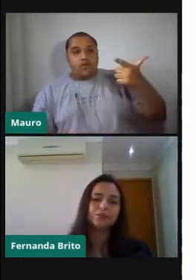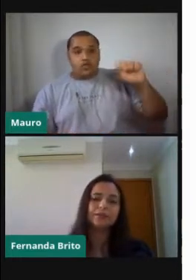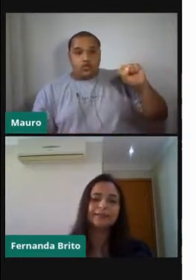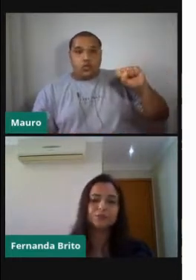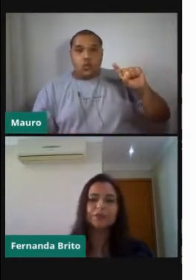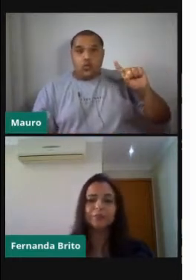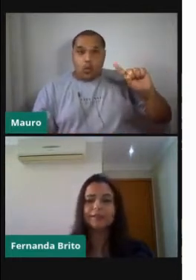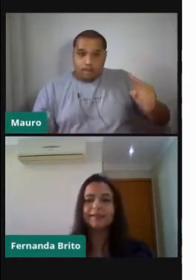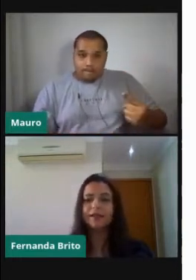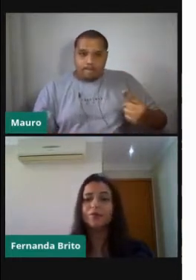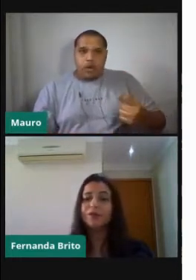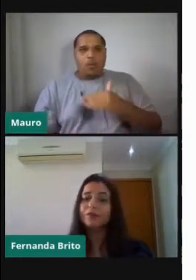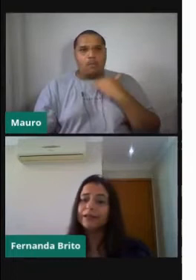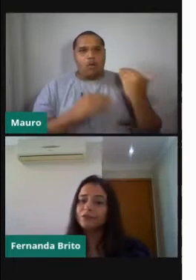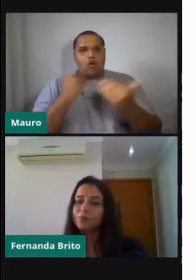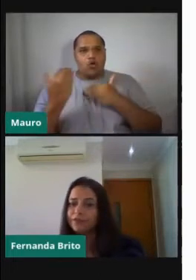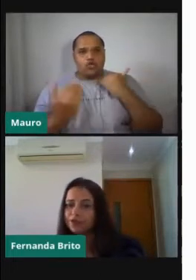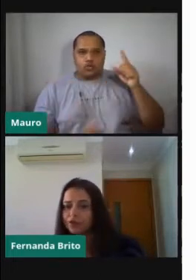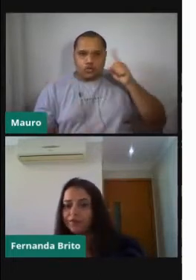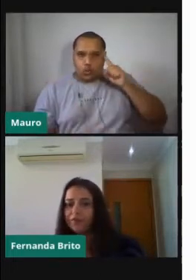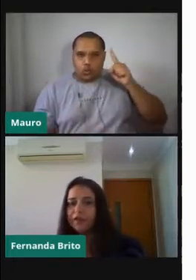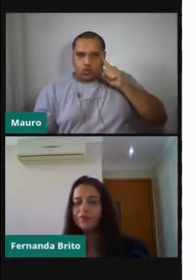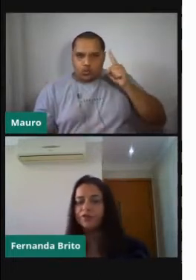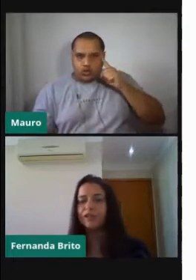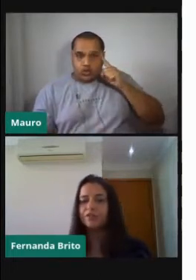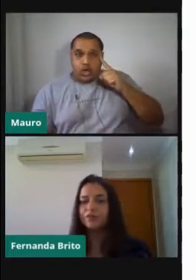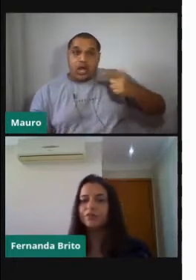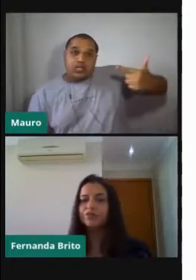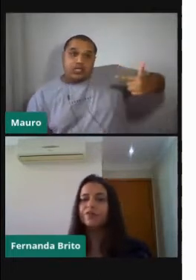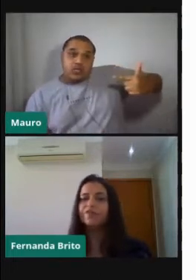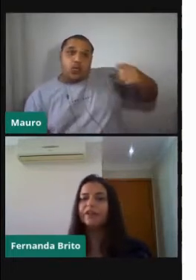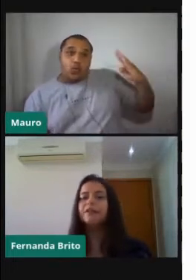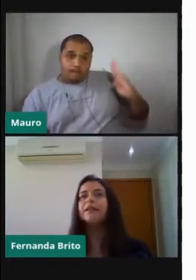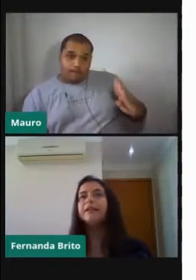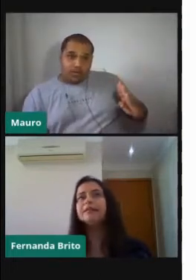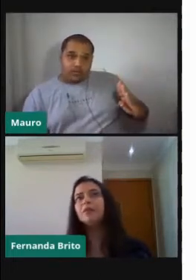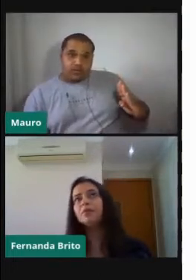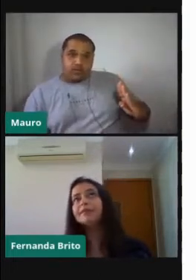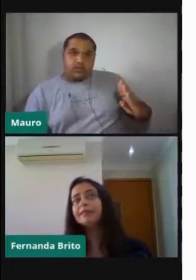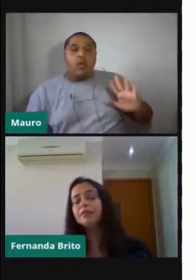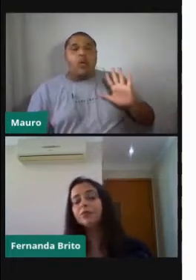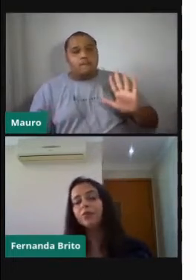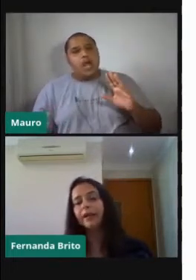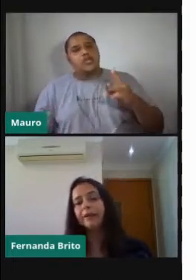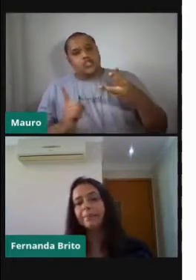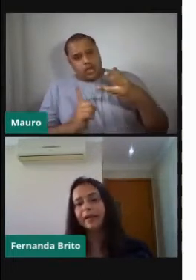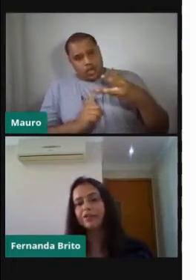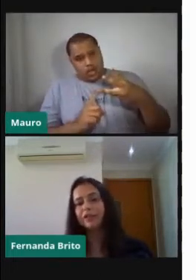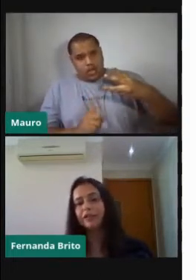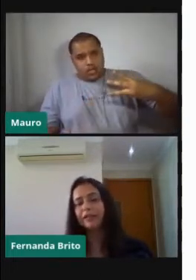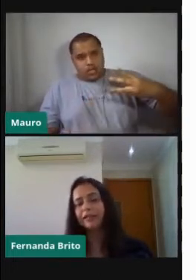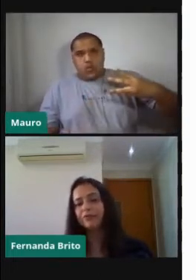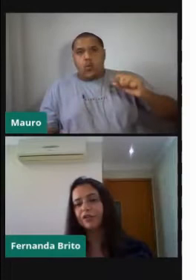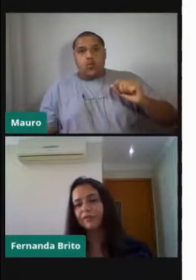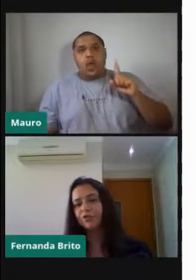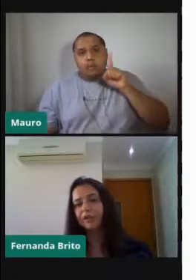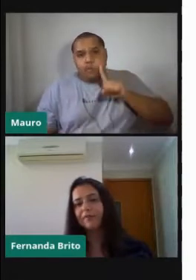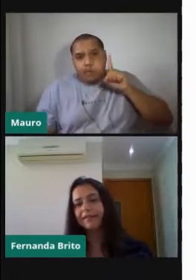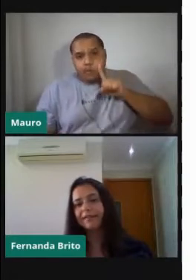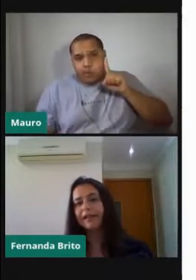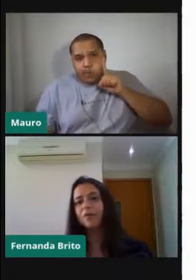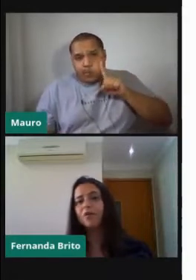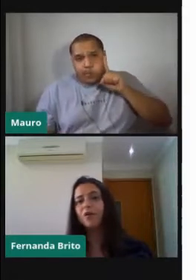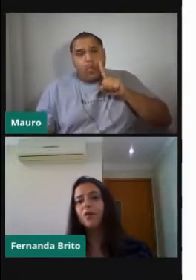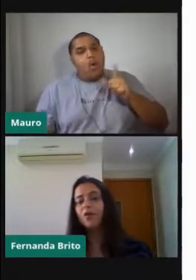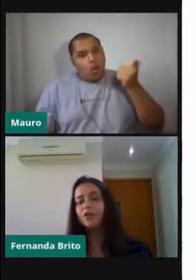o Brasil na 2ª posição, e o lado positivo é que os Estados Unidos, que vem, então, conseguindo colocar em prática o seu